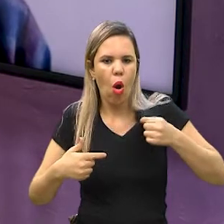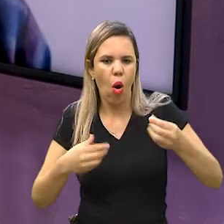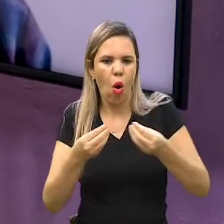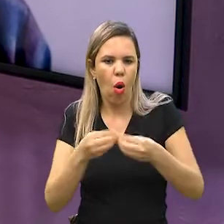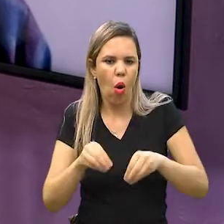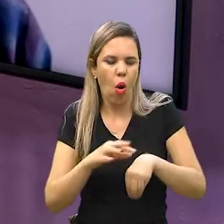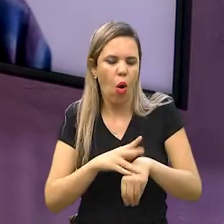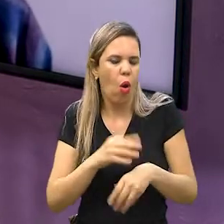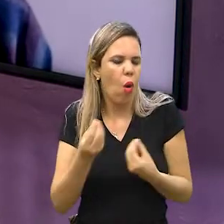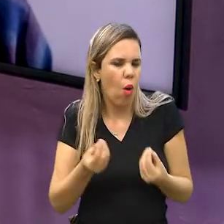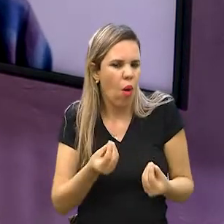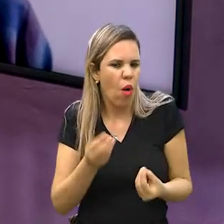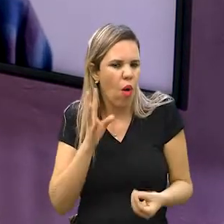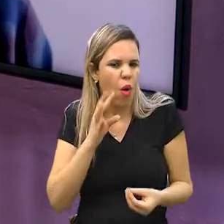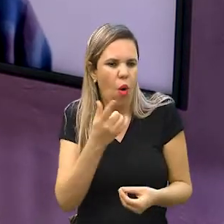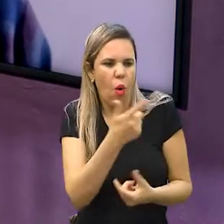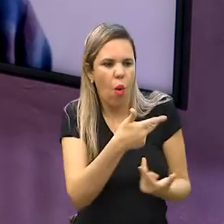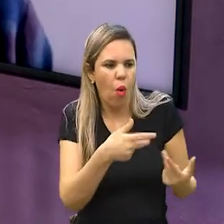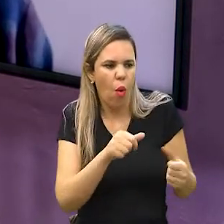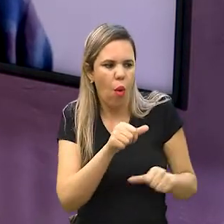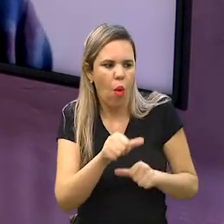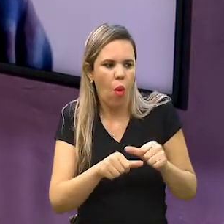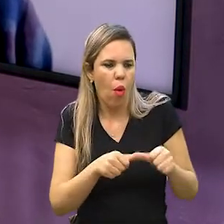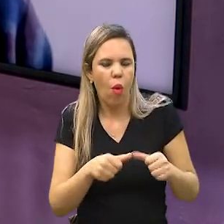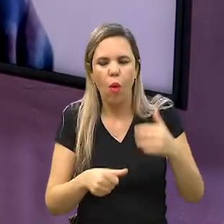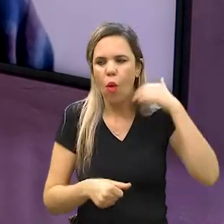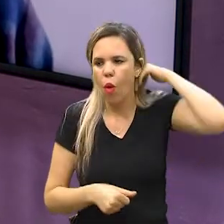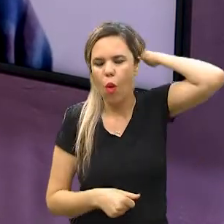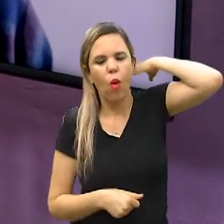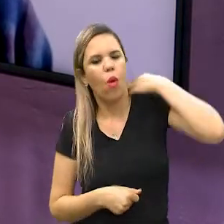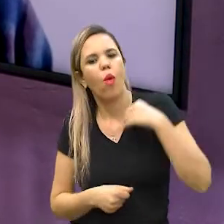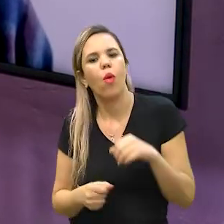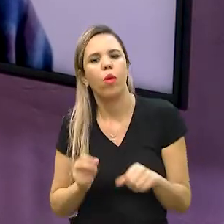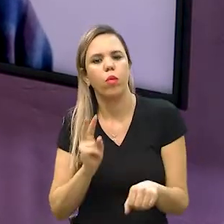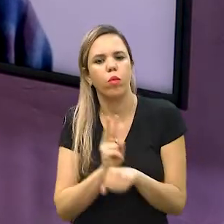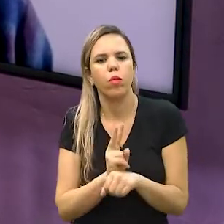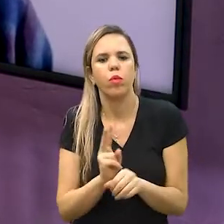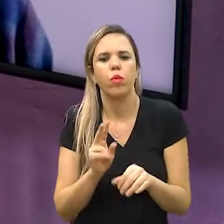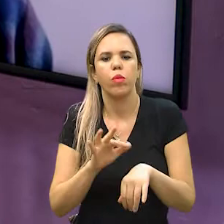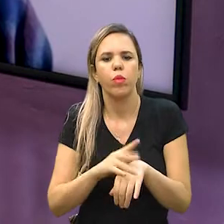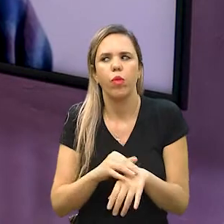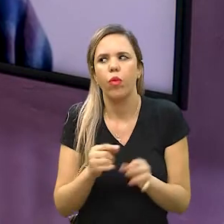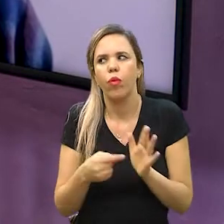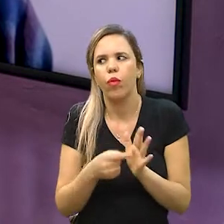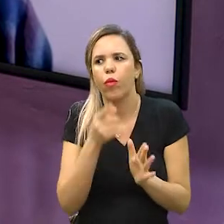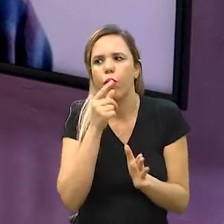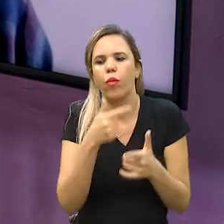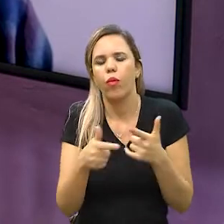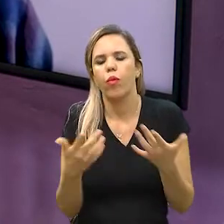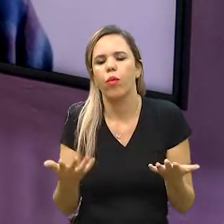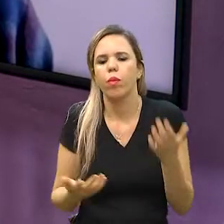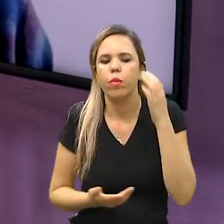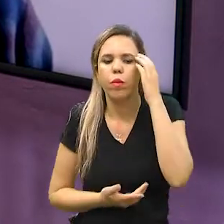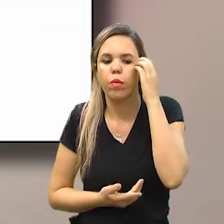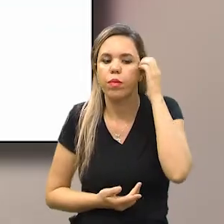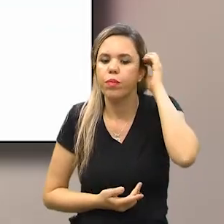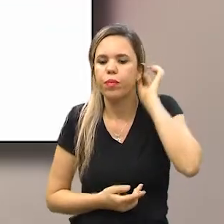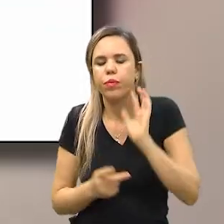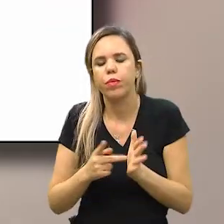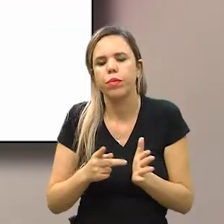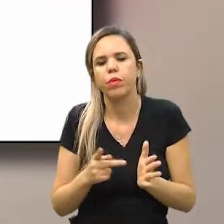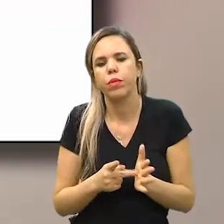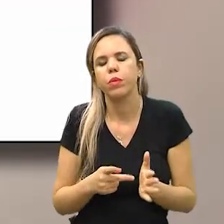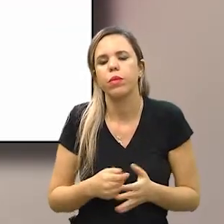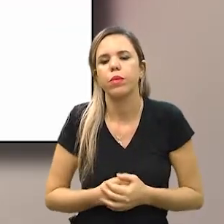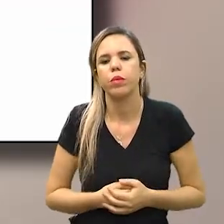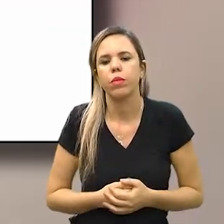roupa prejudica? É legal colocar ali algo para tampar a ferida? O que é indicado nesses casos, doutor? Na